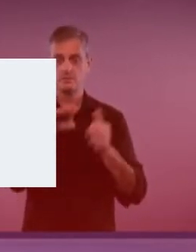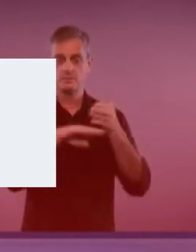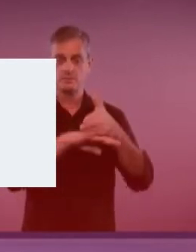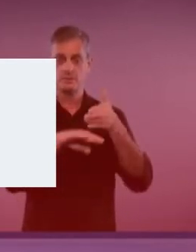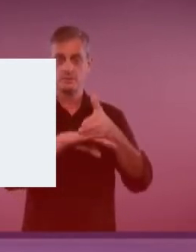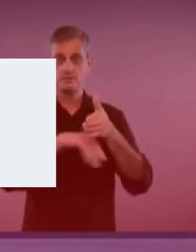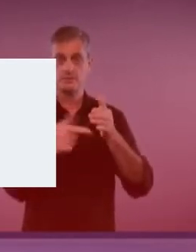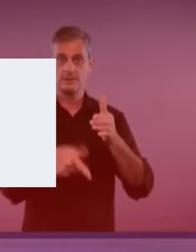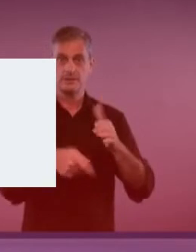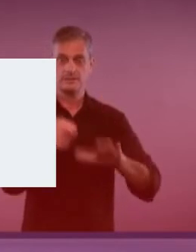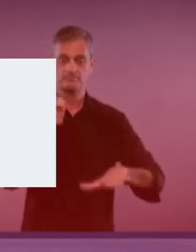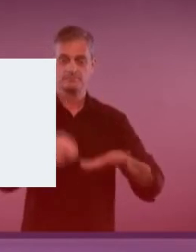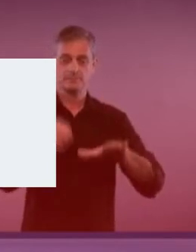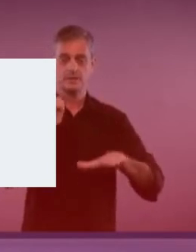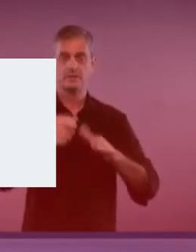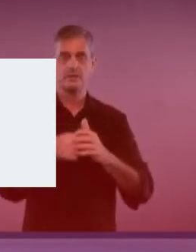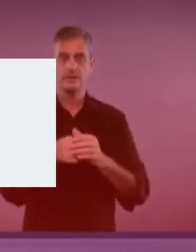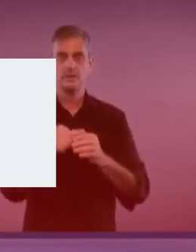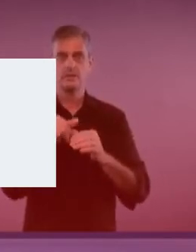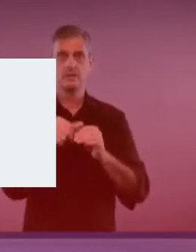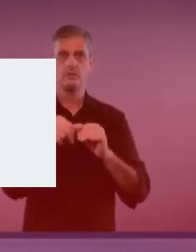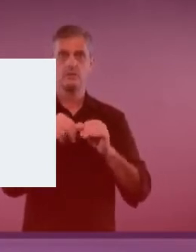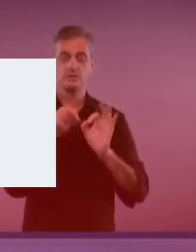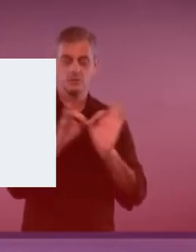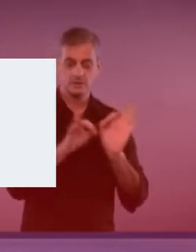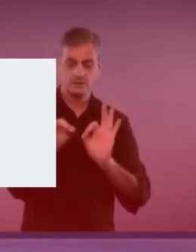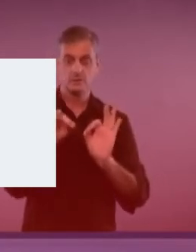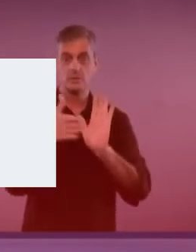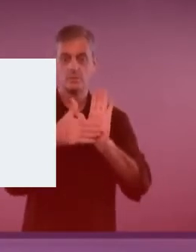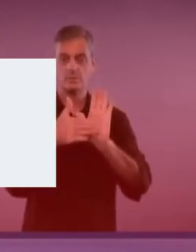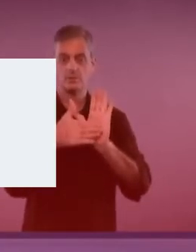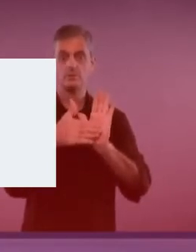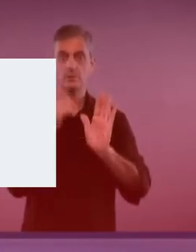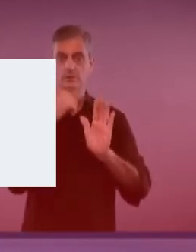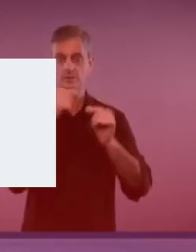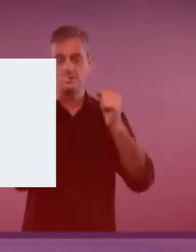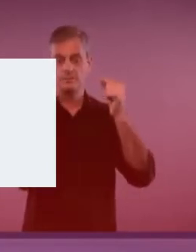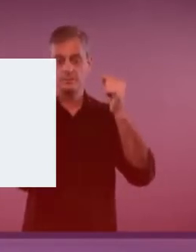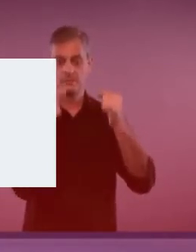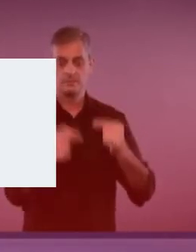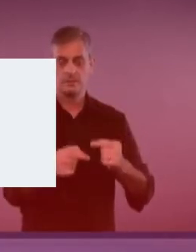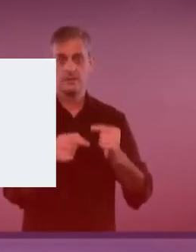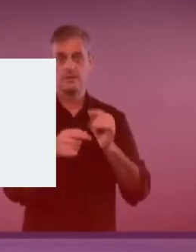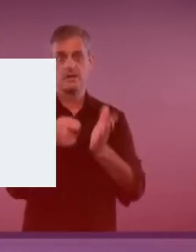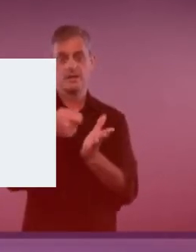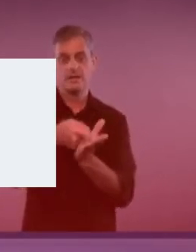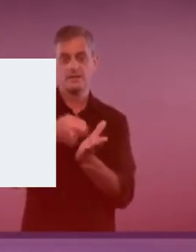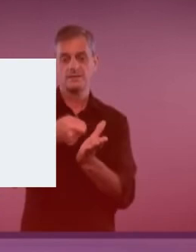de lances ratifiquem suas propostas a fim de que se cumpram as exigências do edital.